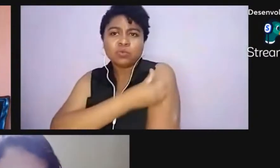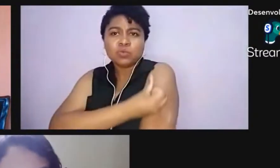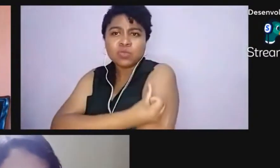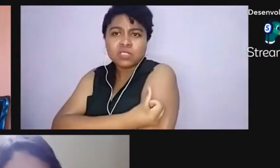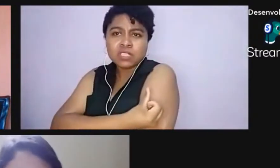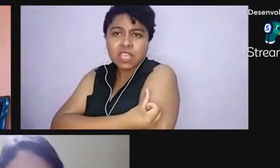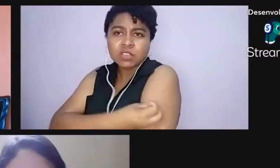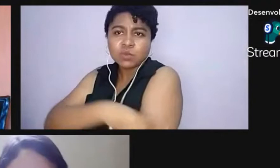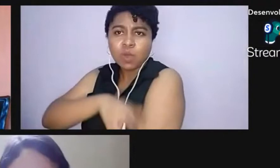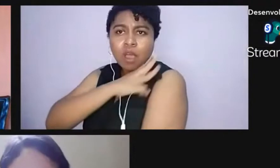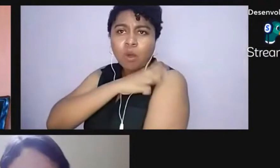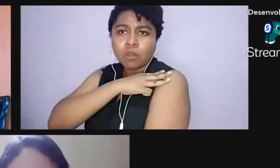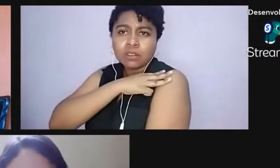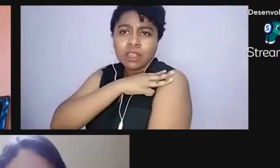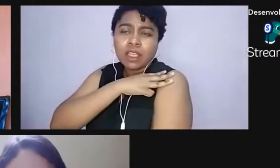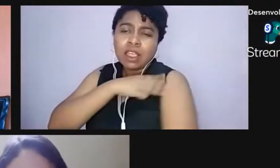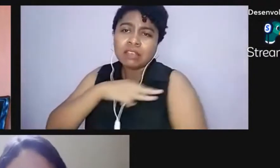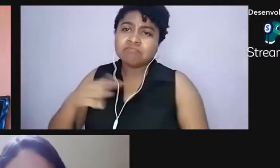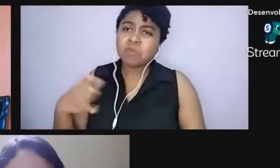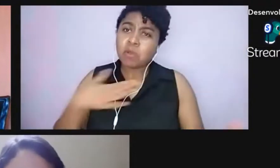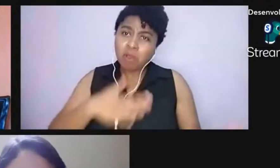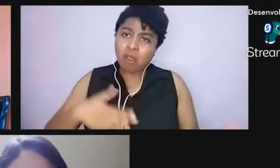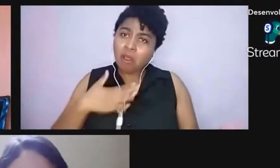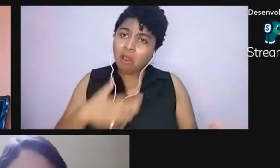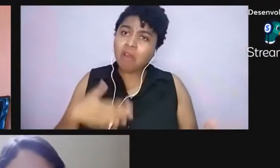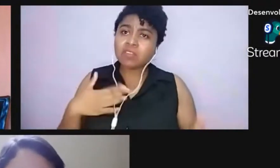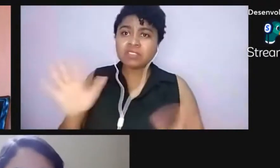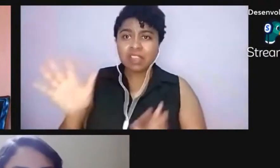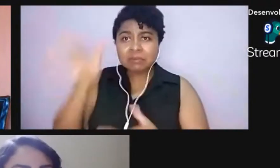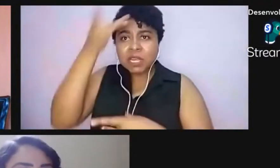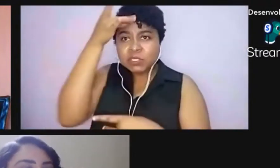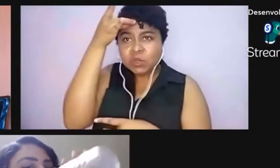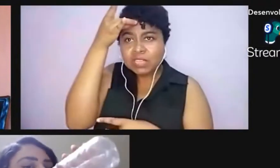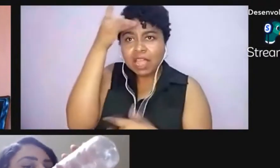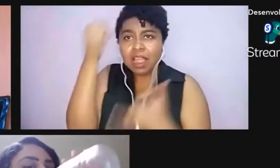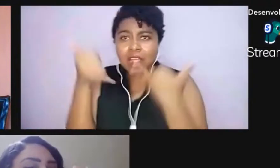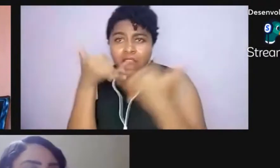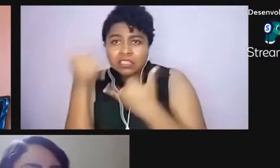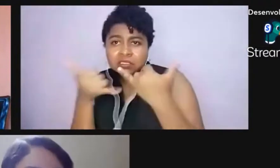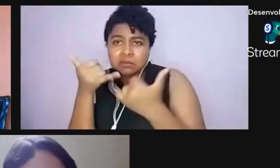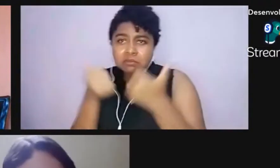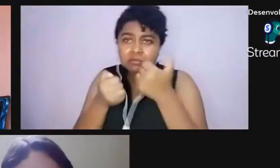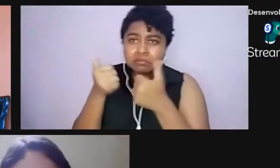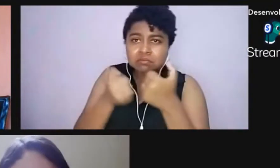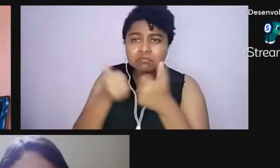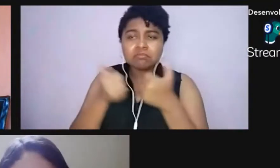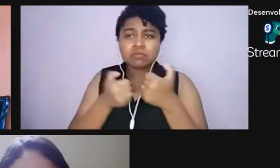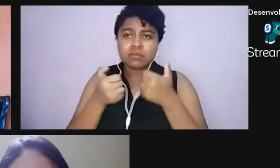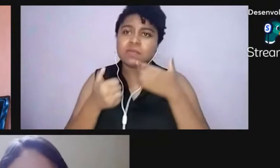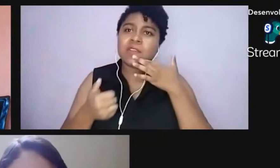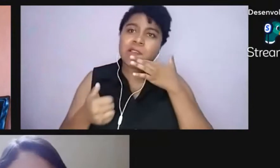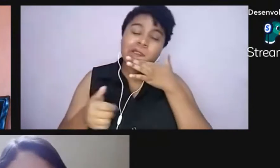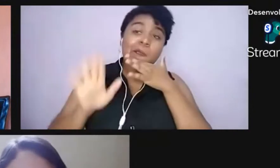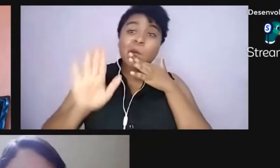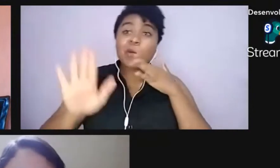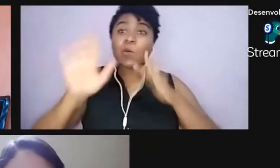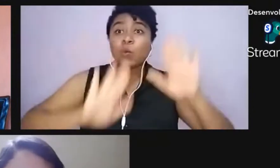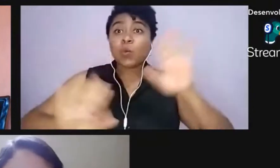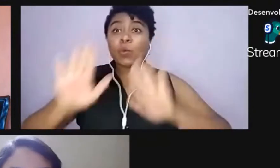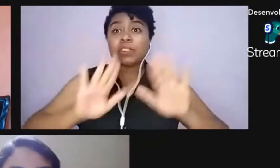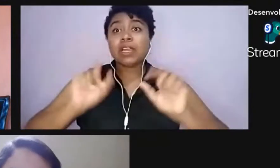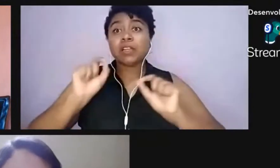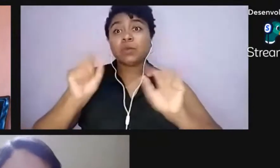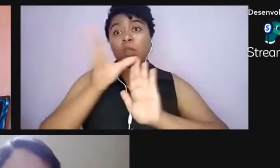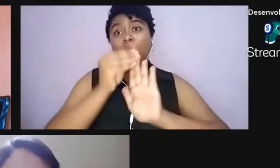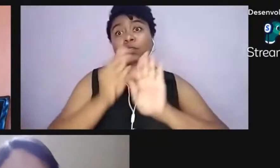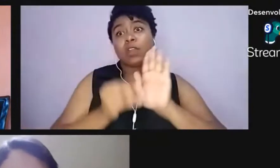que vai mesmo realizar essa restrição vão ser os conteúdos que vão ser abordados na